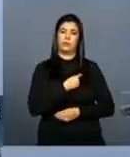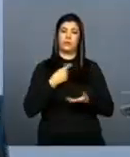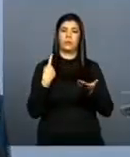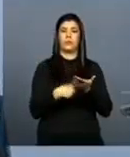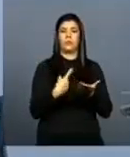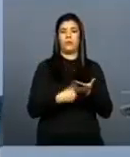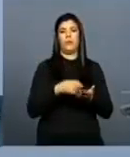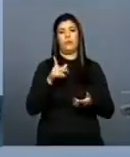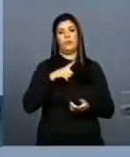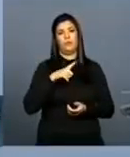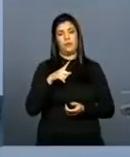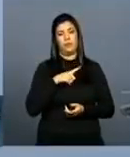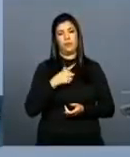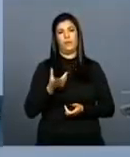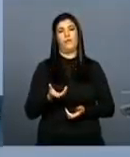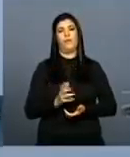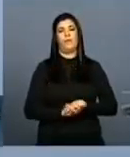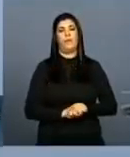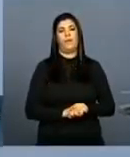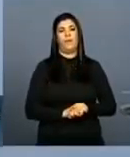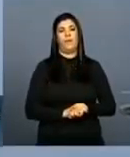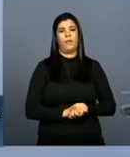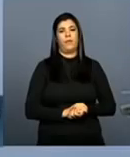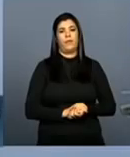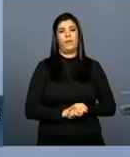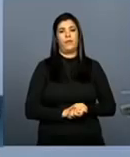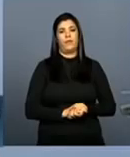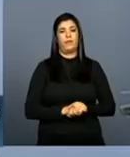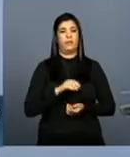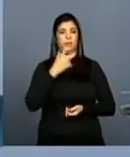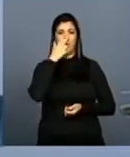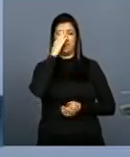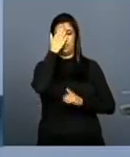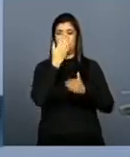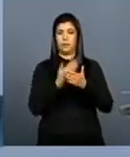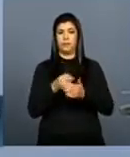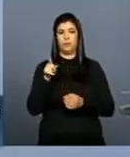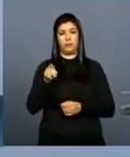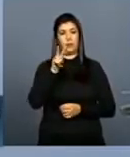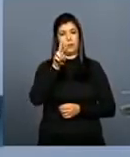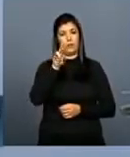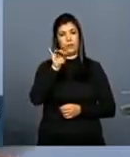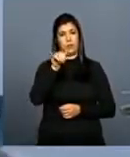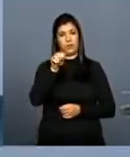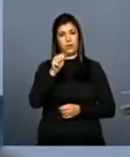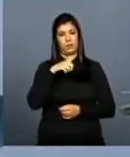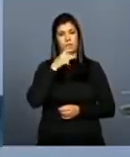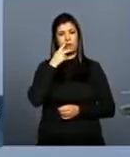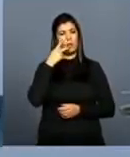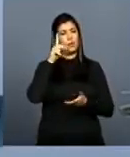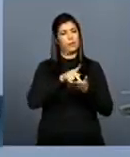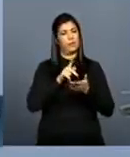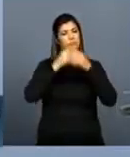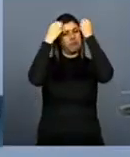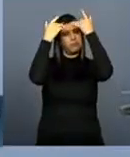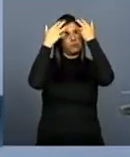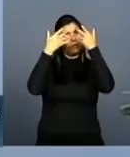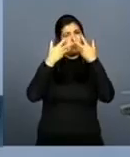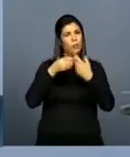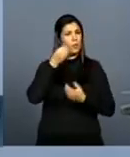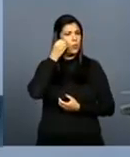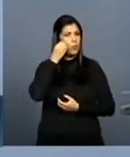parceiros que vieram aqui. Eu acho que a Maria Verônica falou uma coisa que é verdade. Eu acho que mais do que falar e contar suas